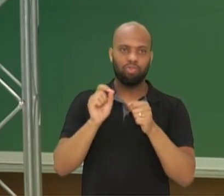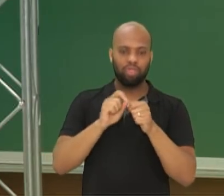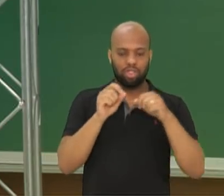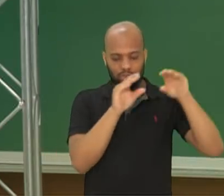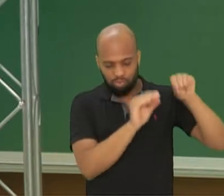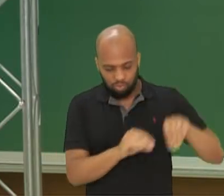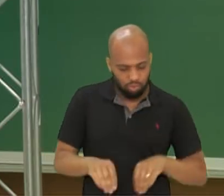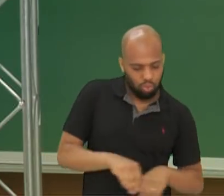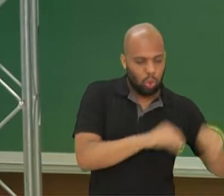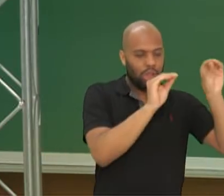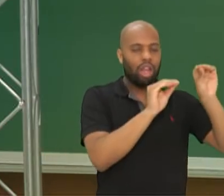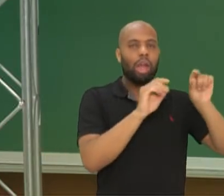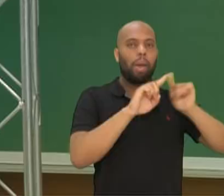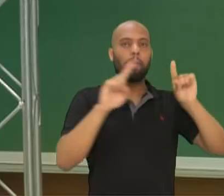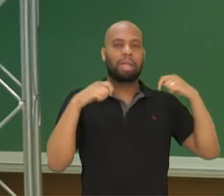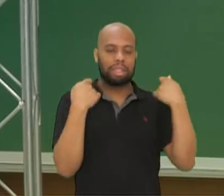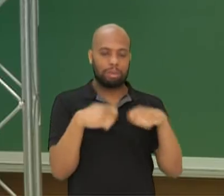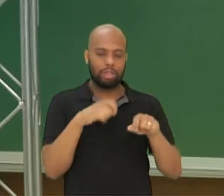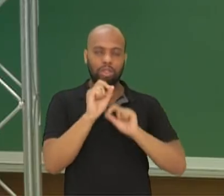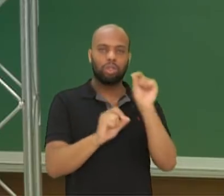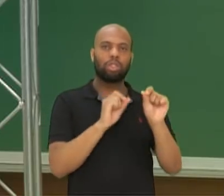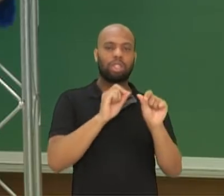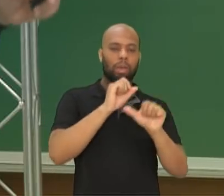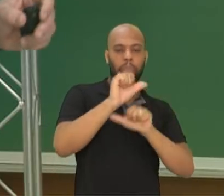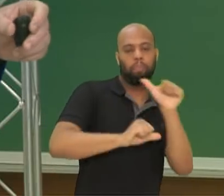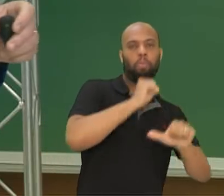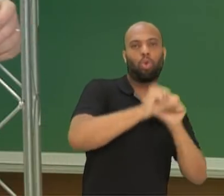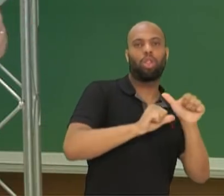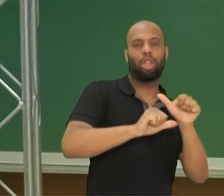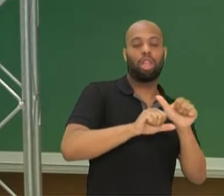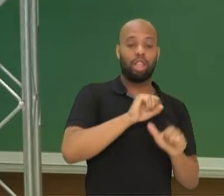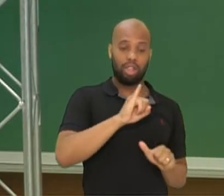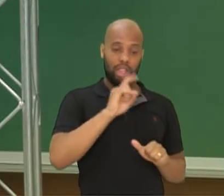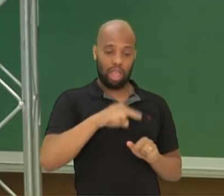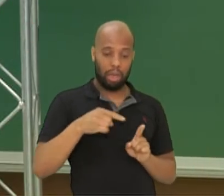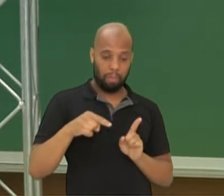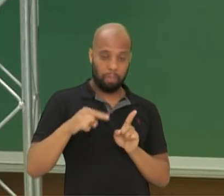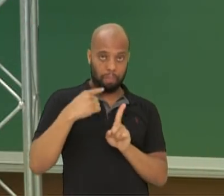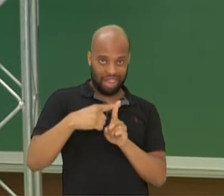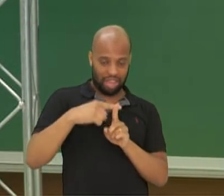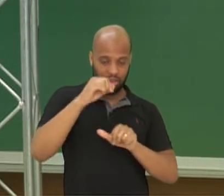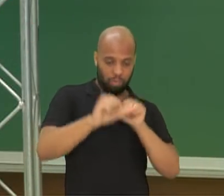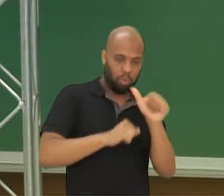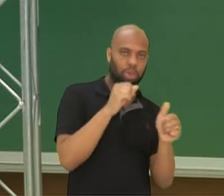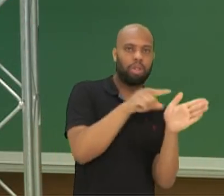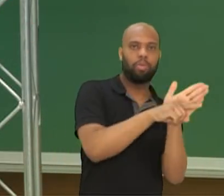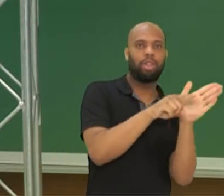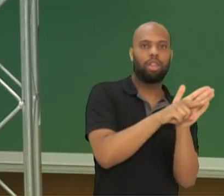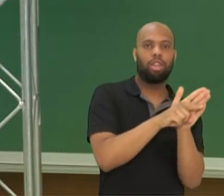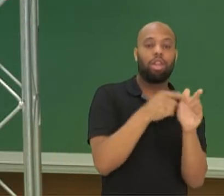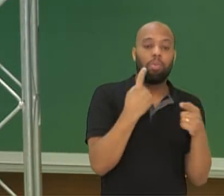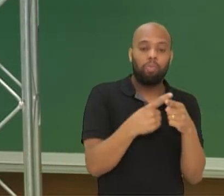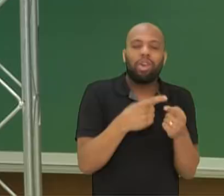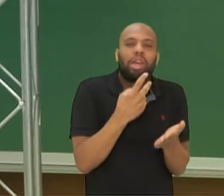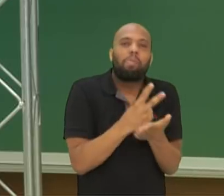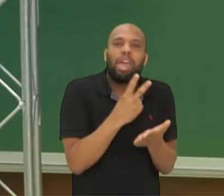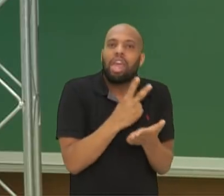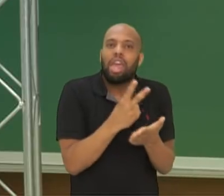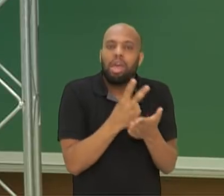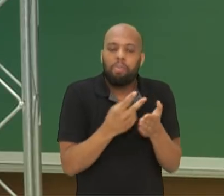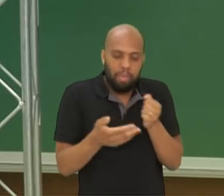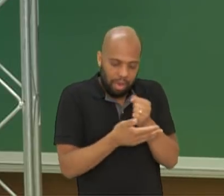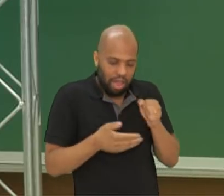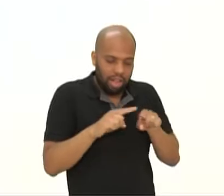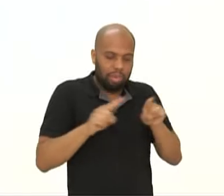potência para o numerador, escrevendo a mesma base, só que com expoente